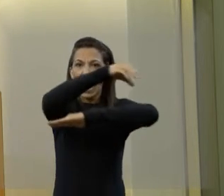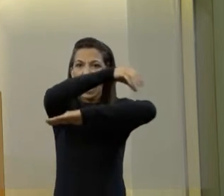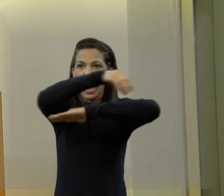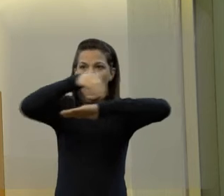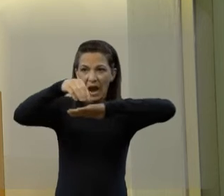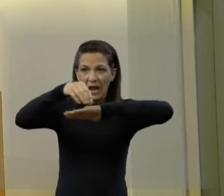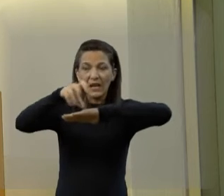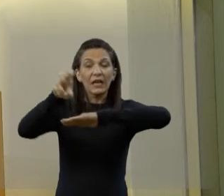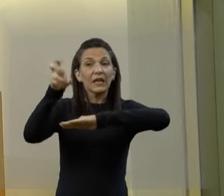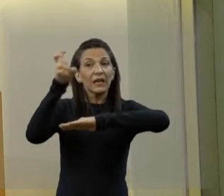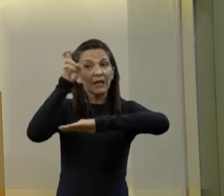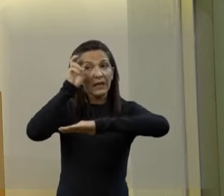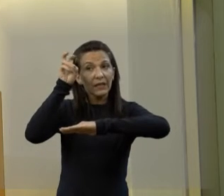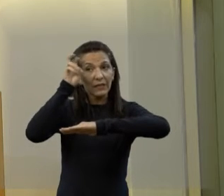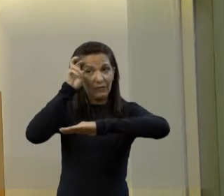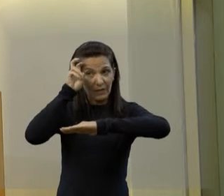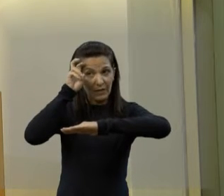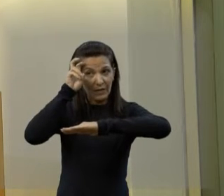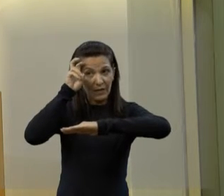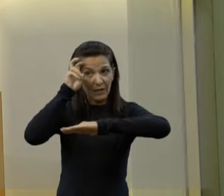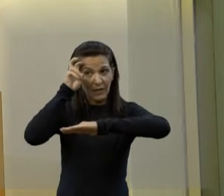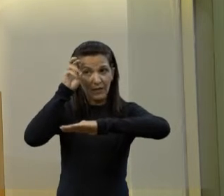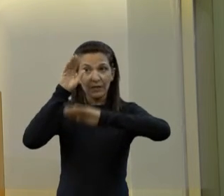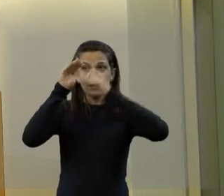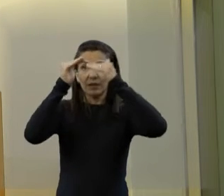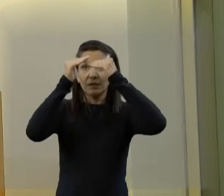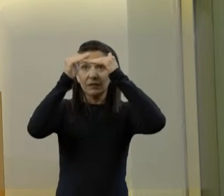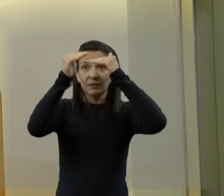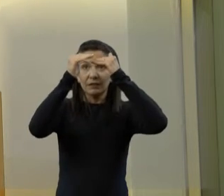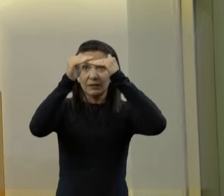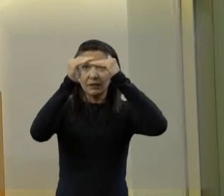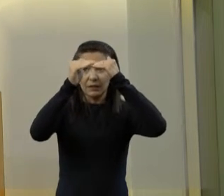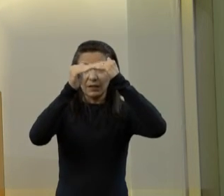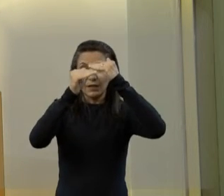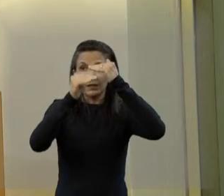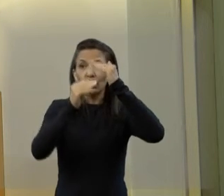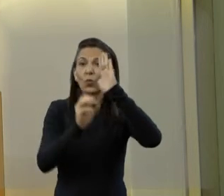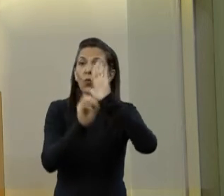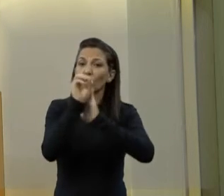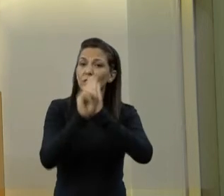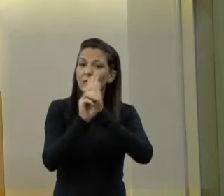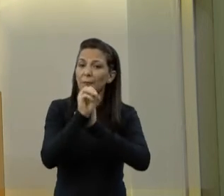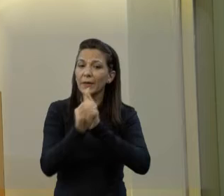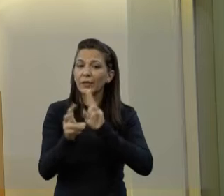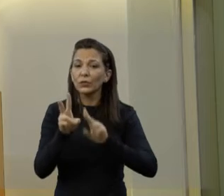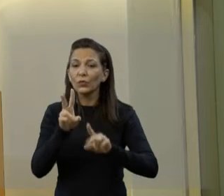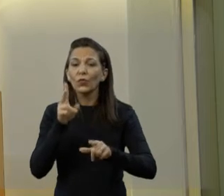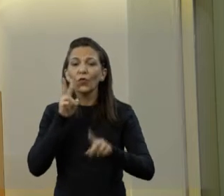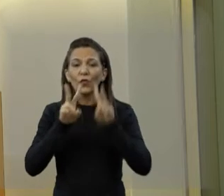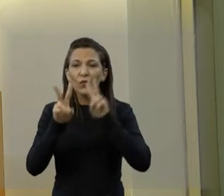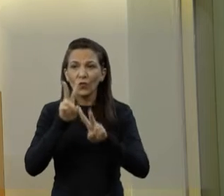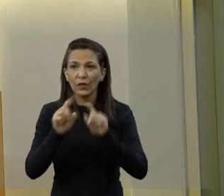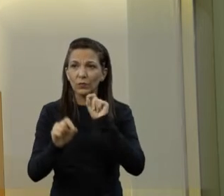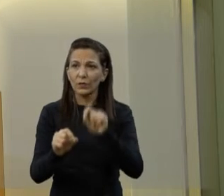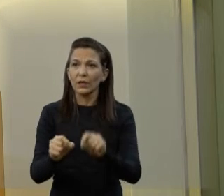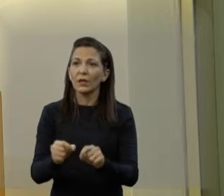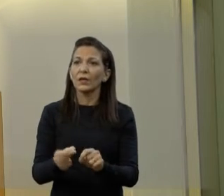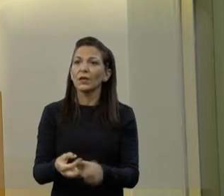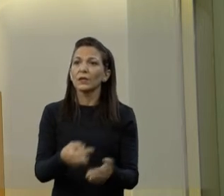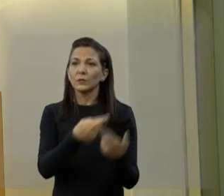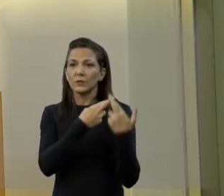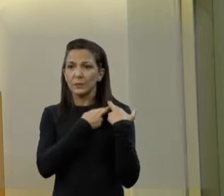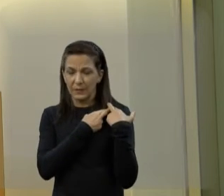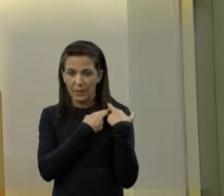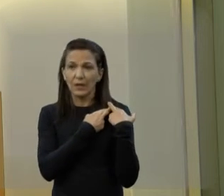calhas será executado na quinta-feira e o gesso do teto também já está sendo cotado orçamento agora responsabilidade com o orçamento público também não